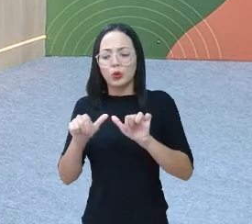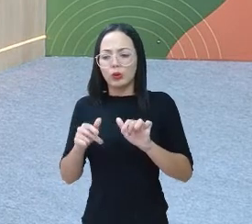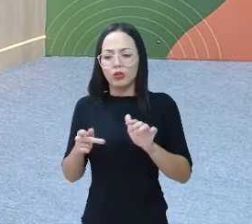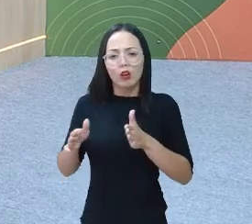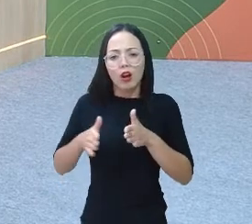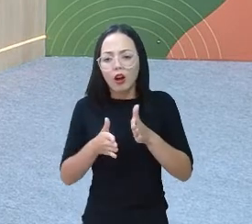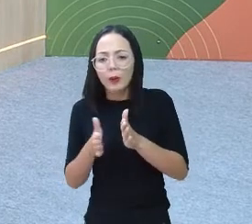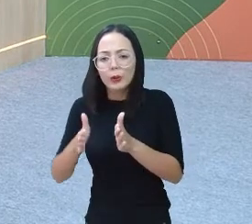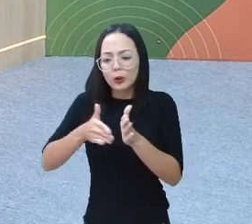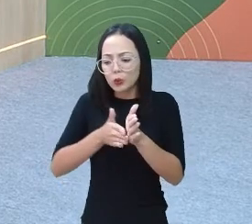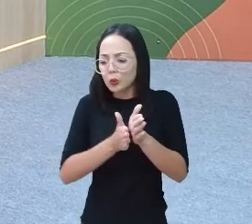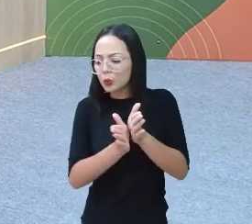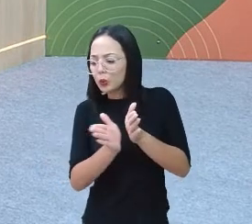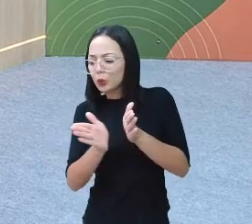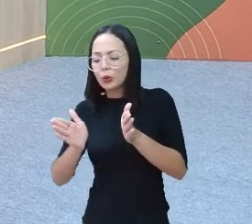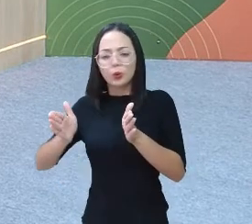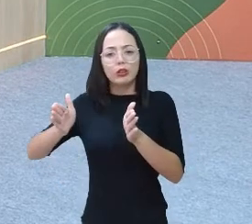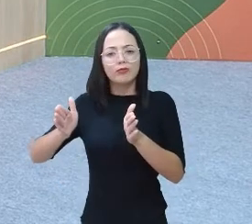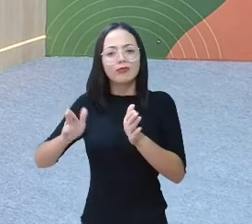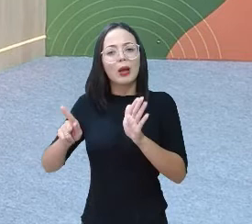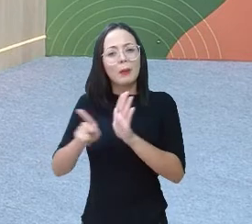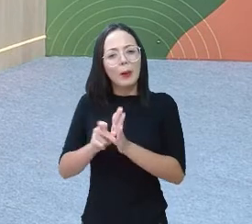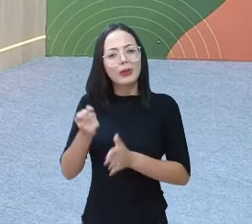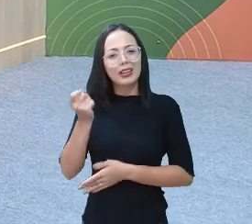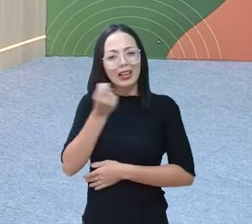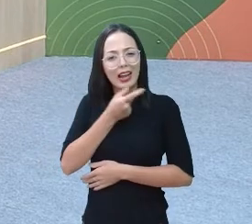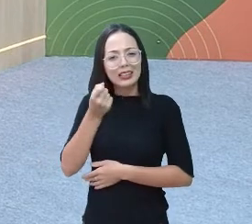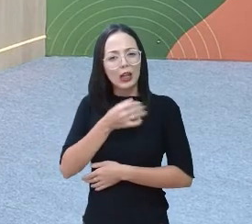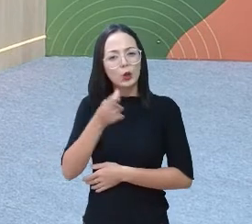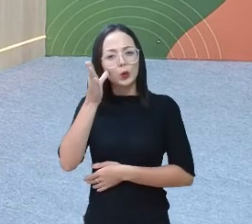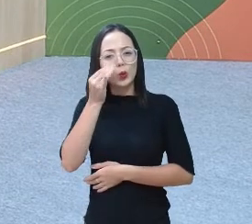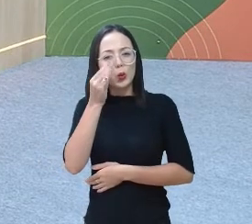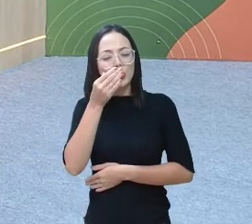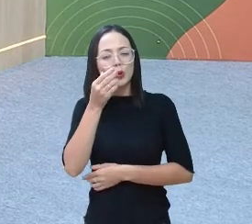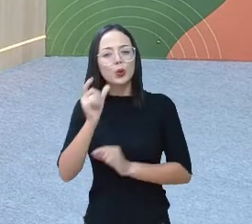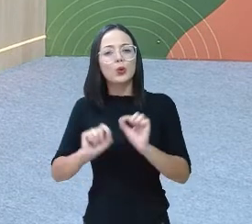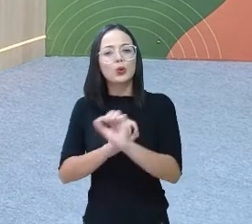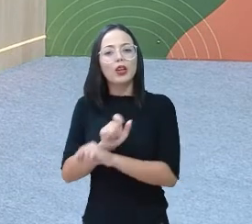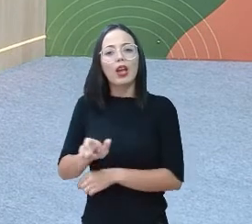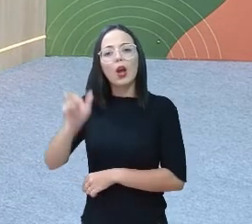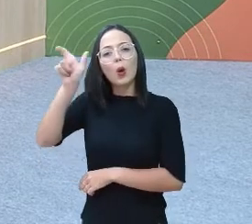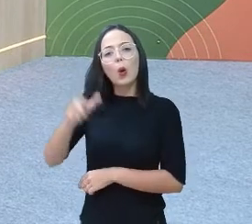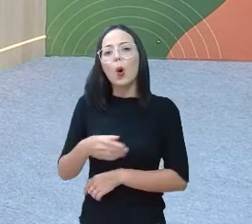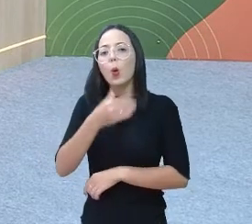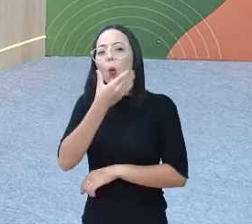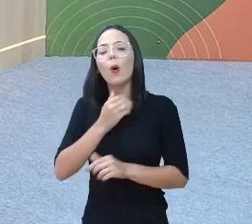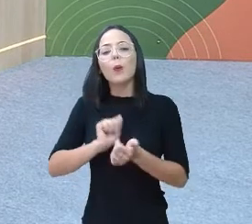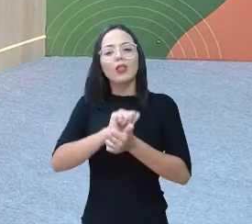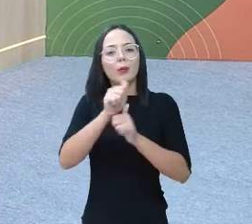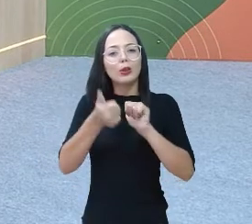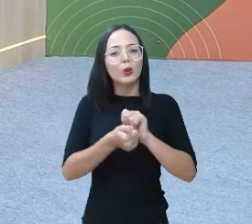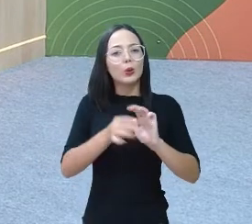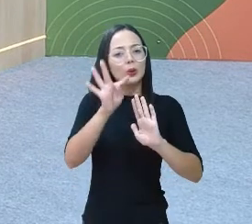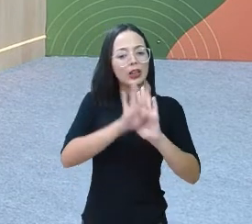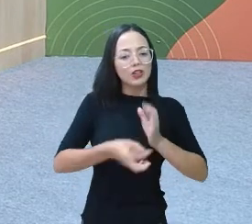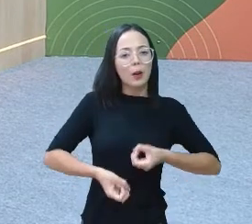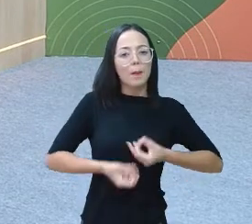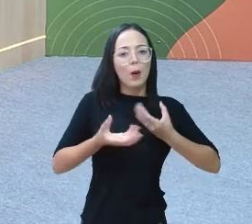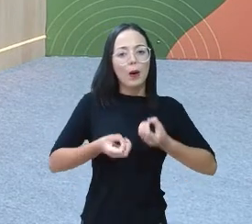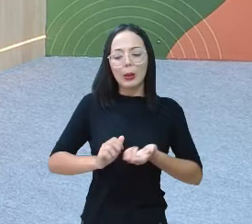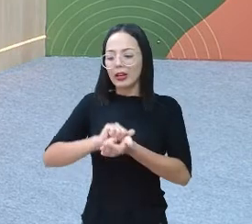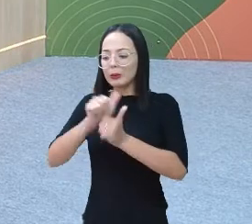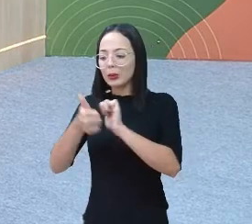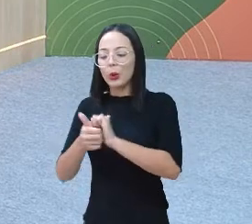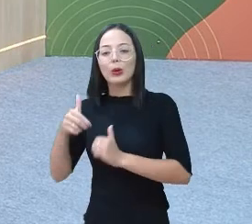querubim, entortou o caminho. Então é muito engraçado, curioso, como o Zé Cabaleiro faz essa adaptação do poema de Drummond. E